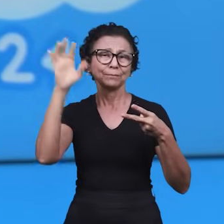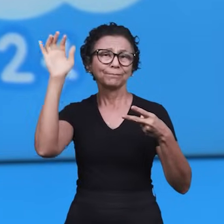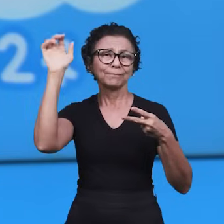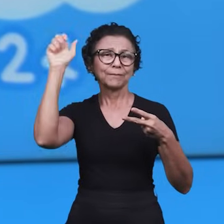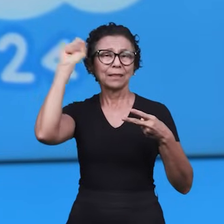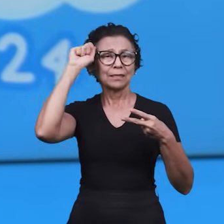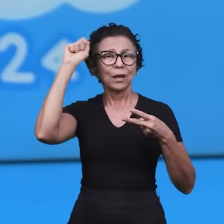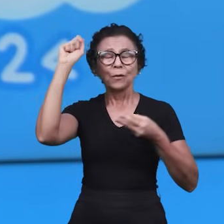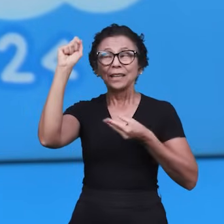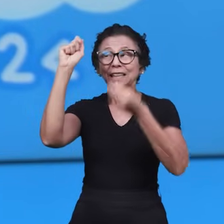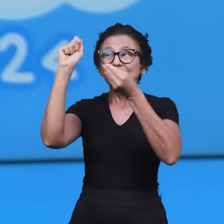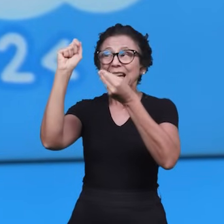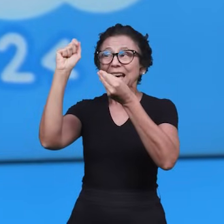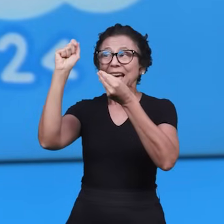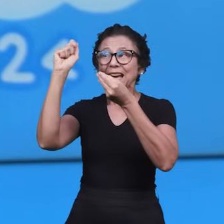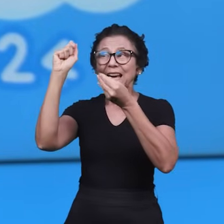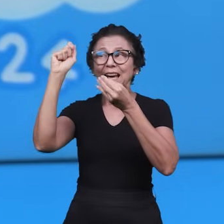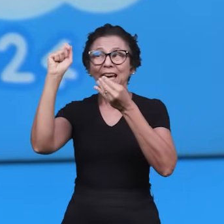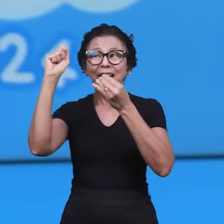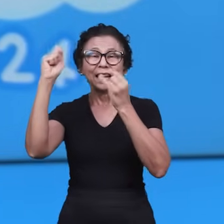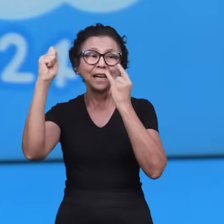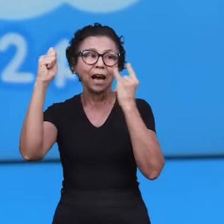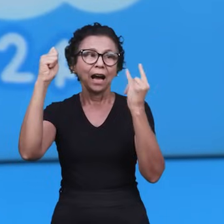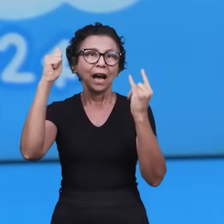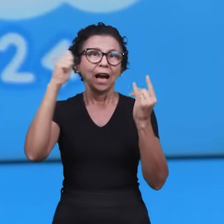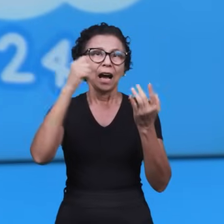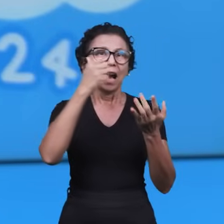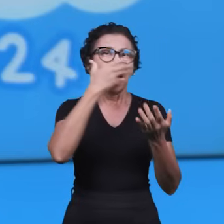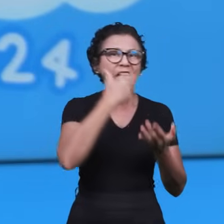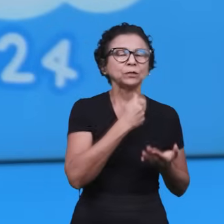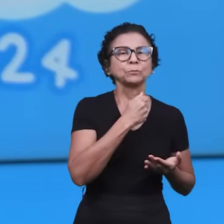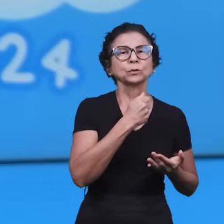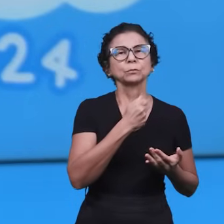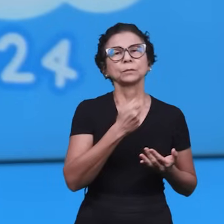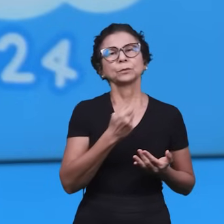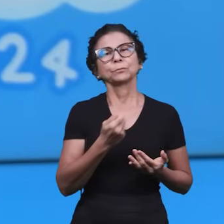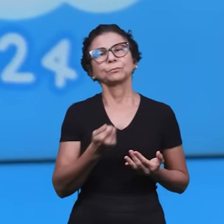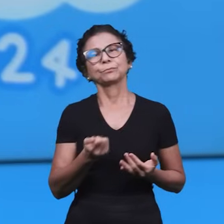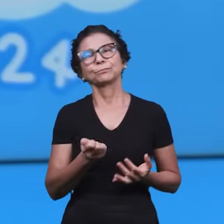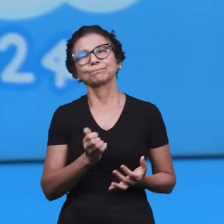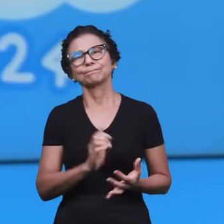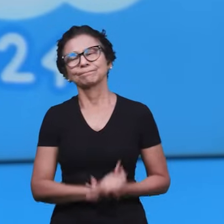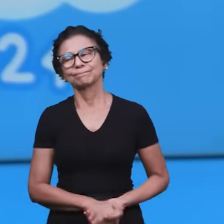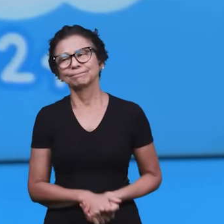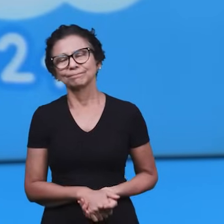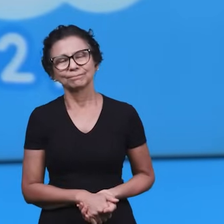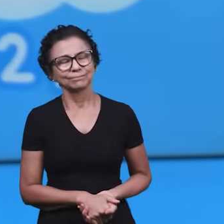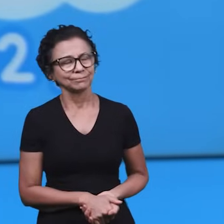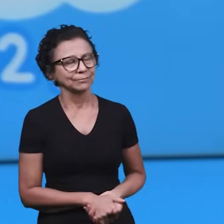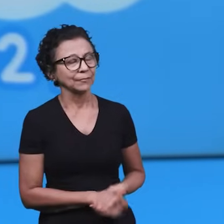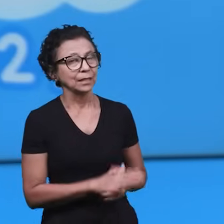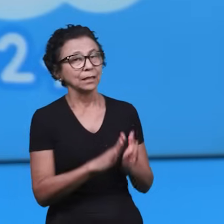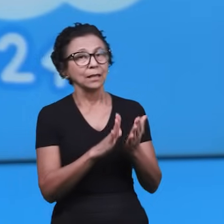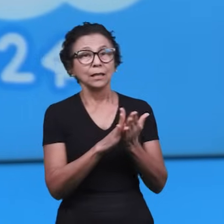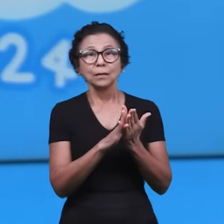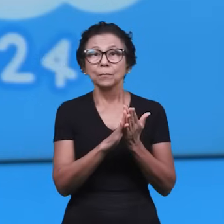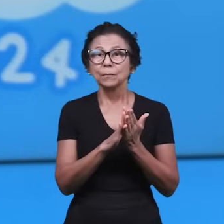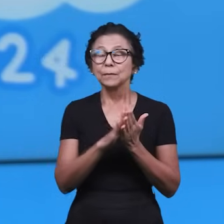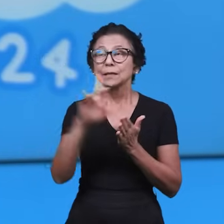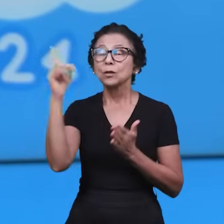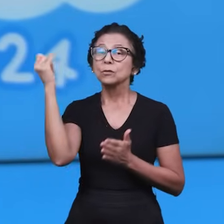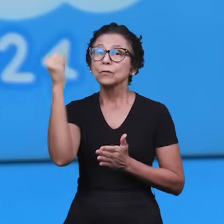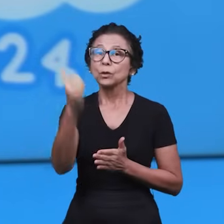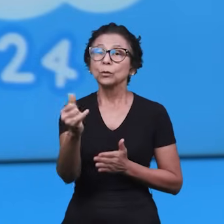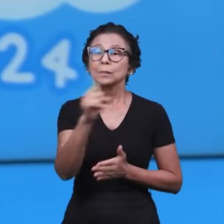vejam que o inimigo, olha o que ele fez. A palavra de Deus foi clara: não comais,